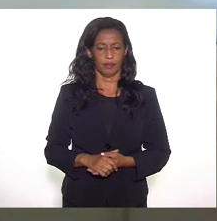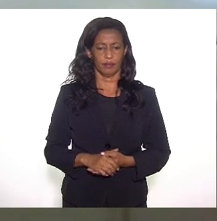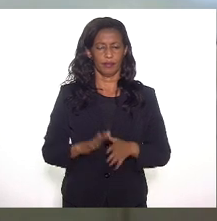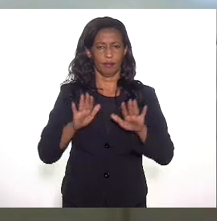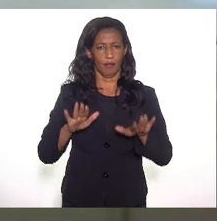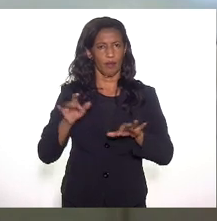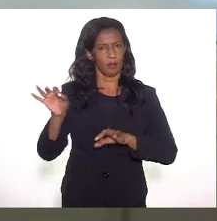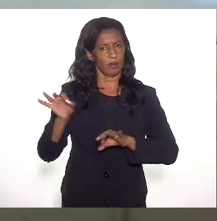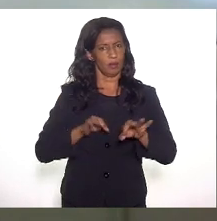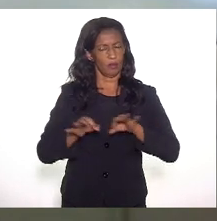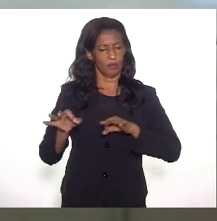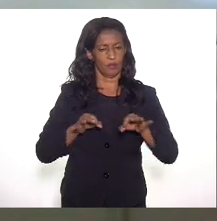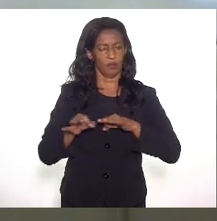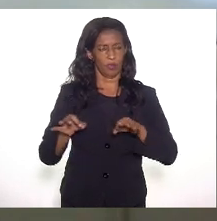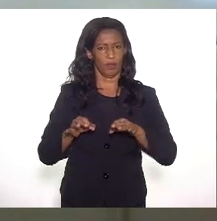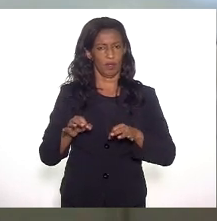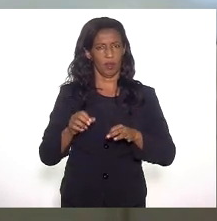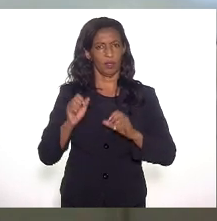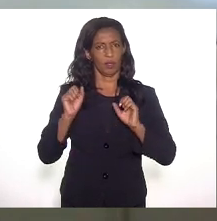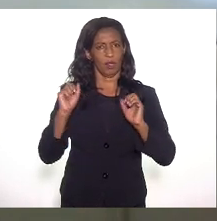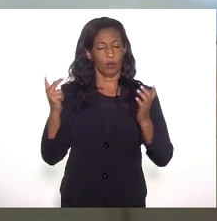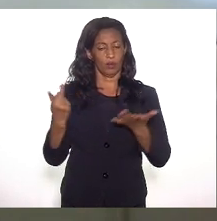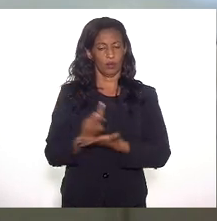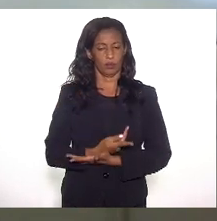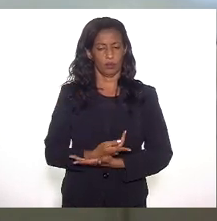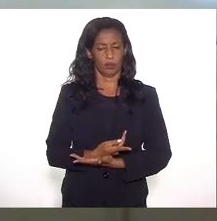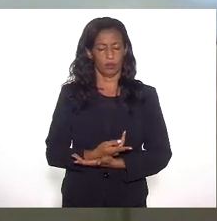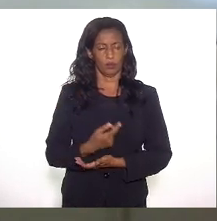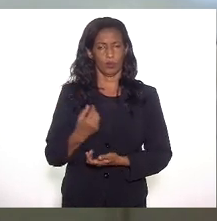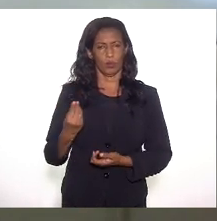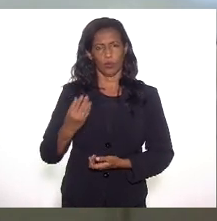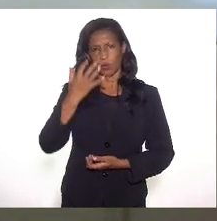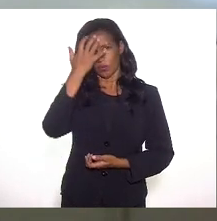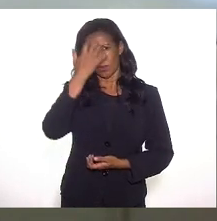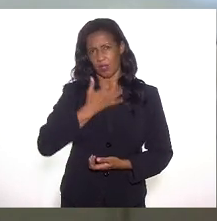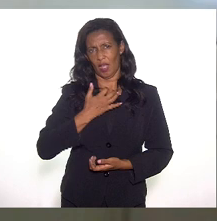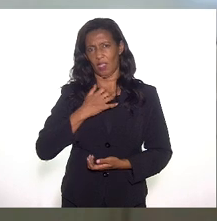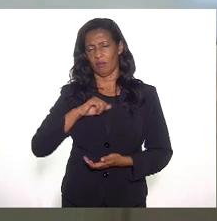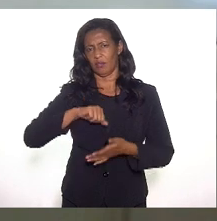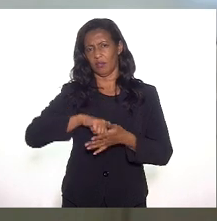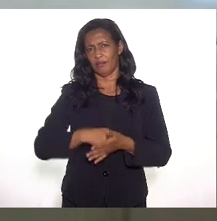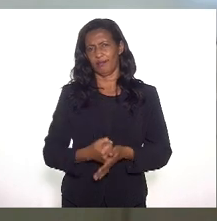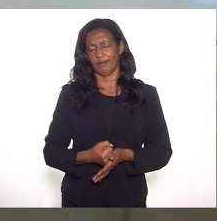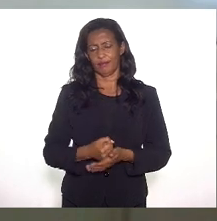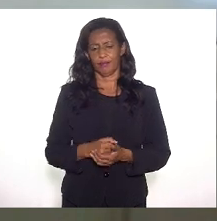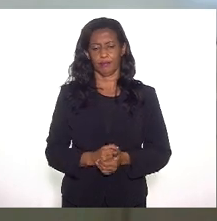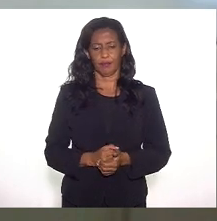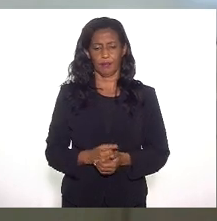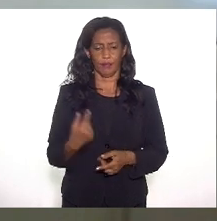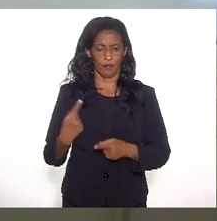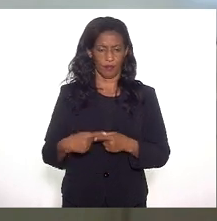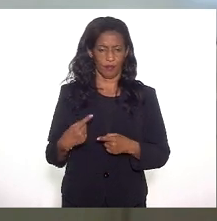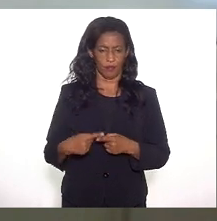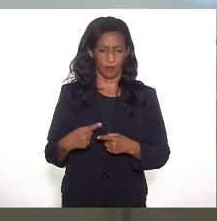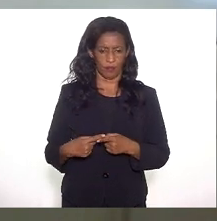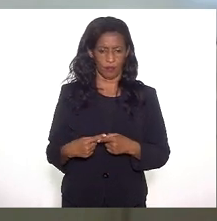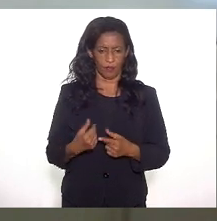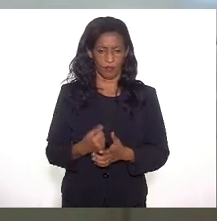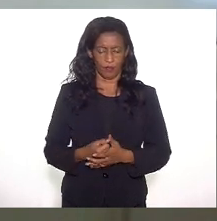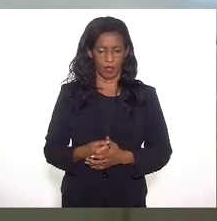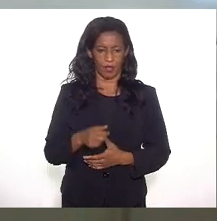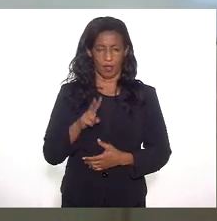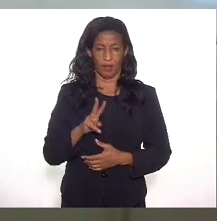esse projeto correu risco muito sério de ser vetado, exatamente pela questão